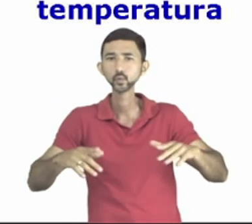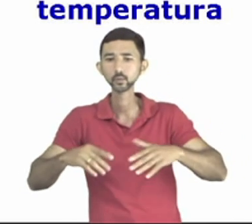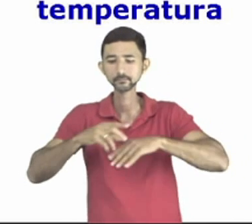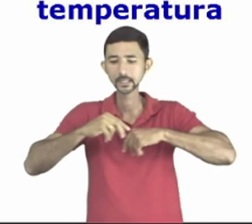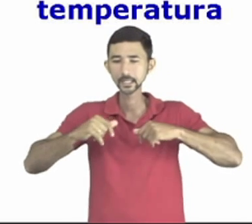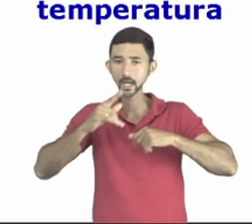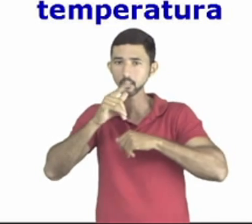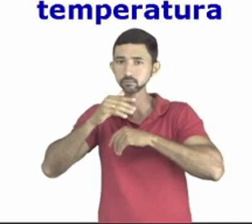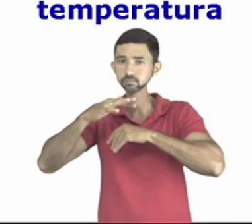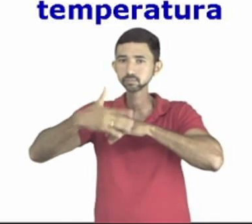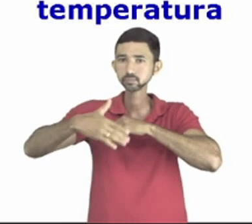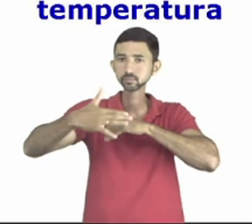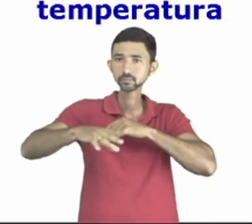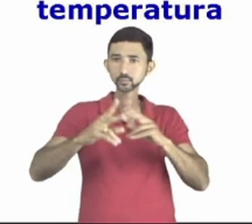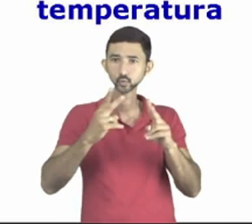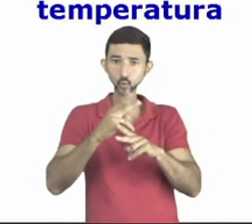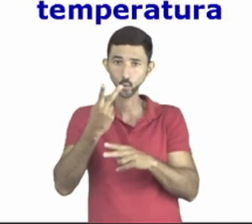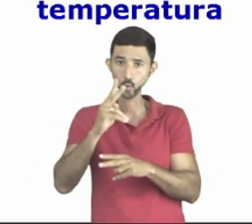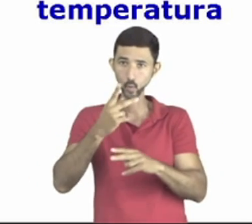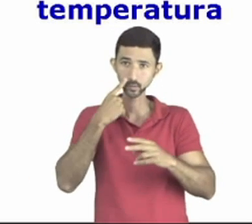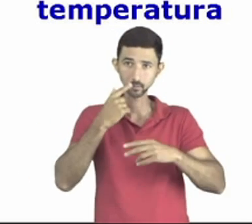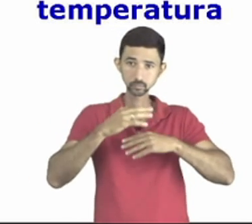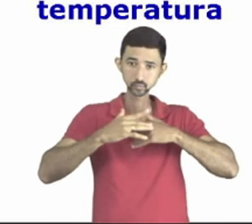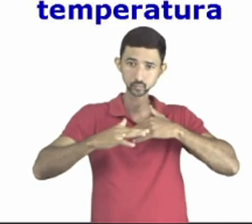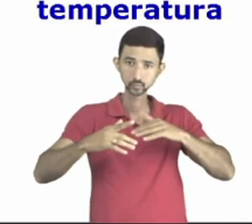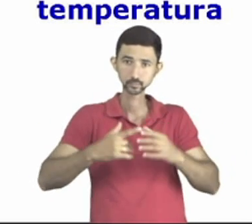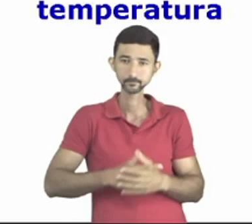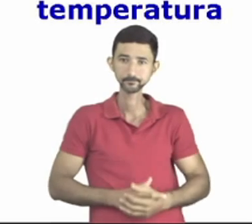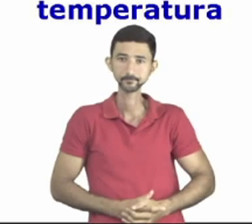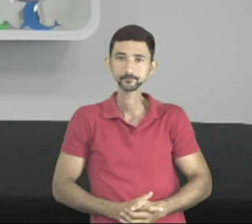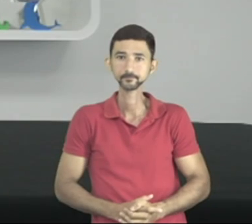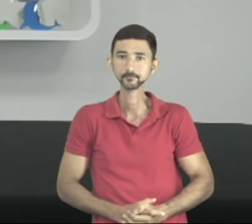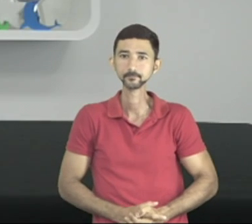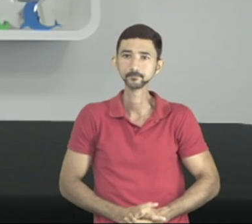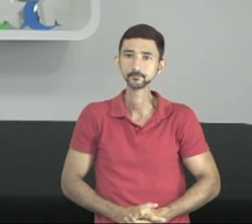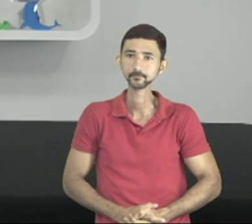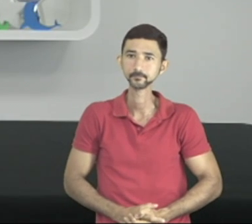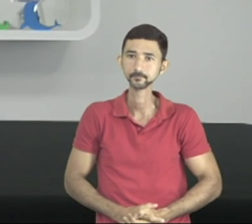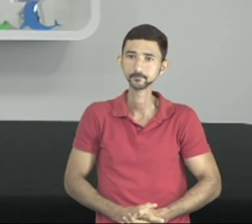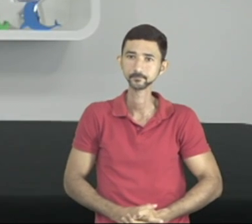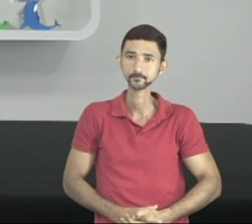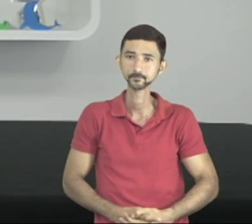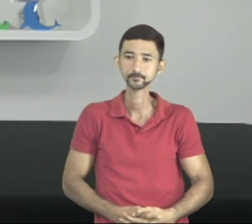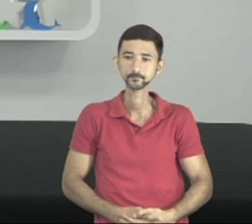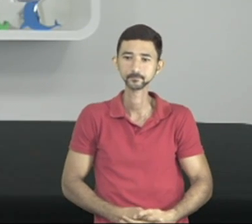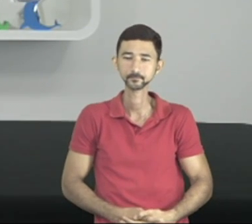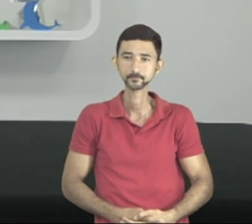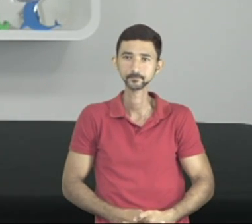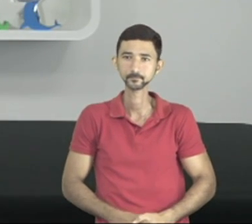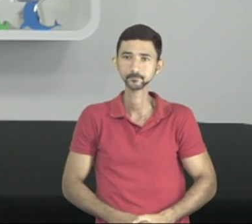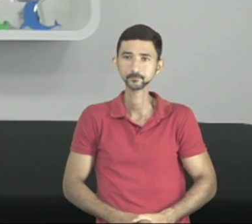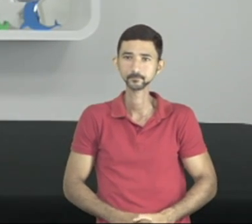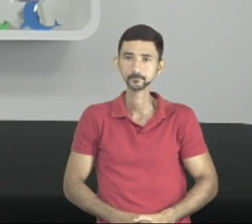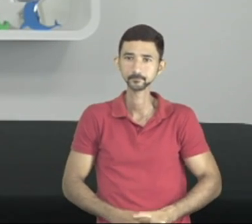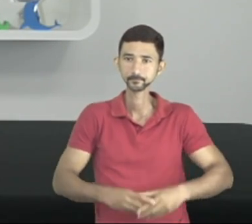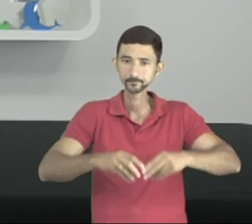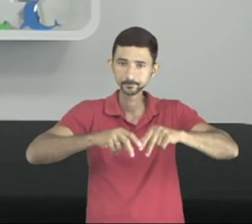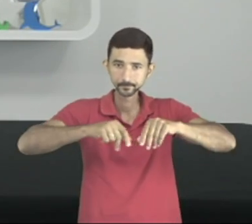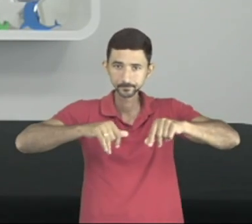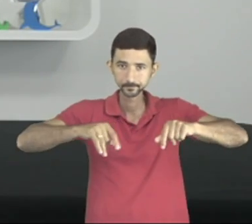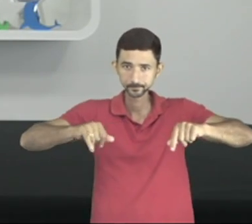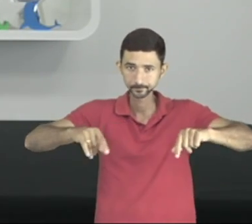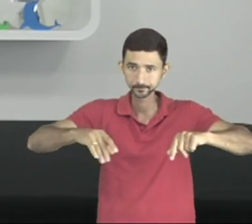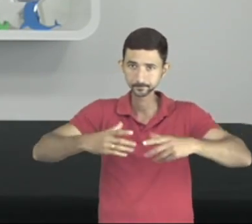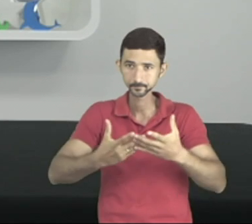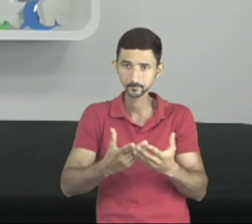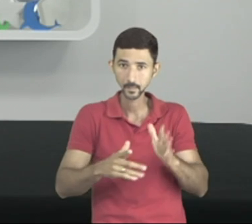terrestre, trabalhando os dois calores. E aí você vem para mim, olha aqui para mim, ó, rapidinho. A areia, como